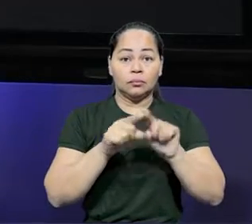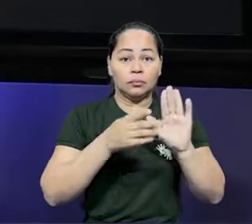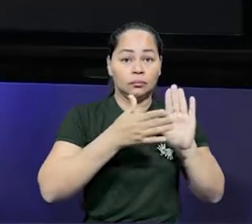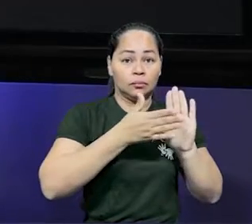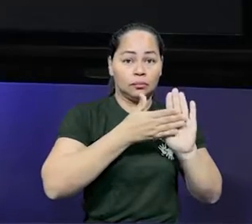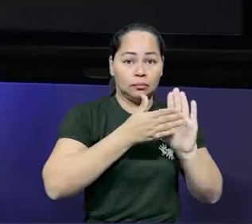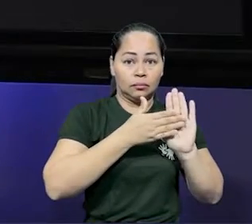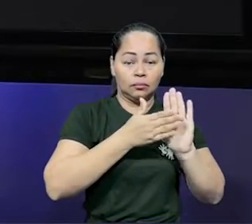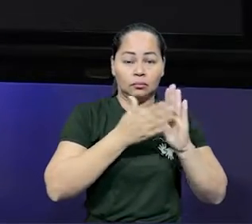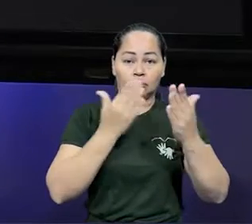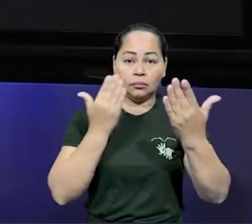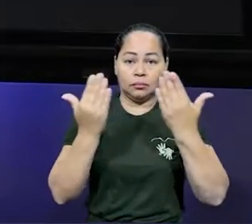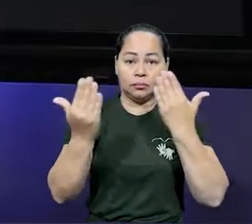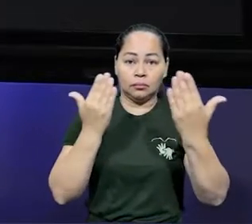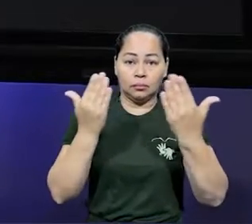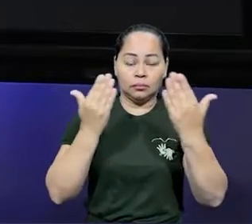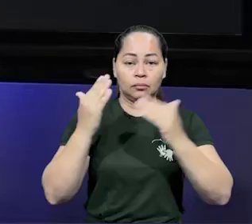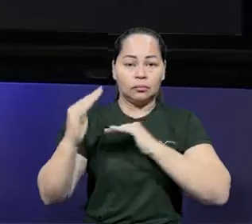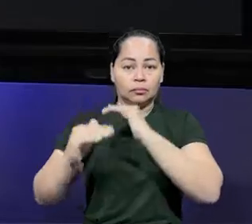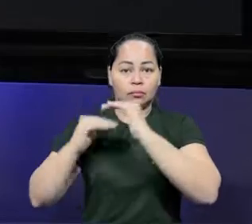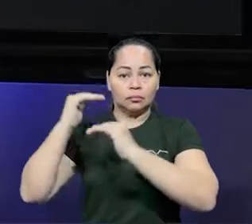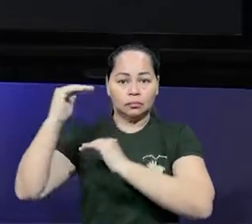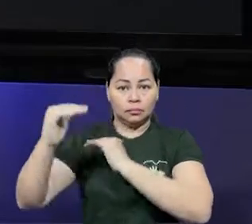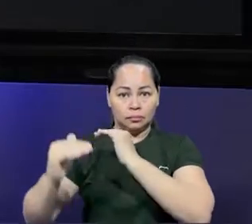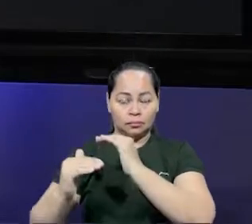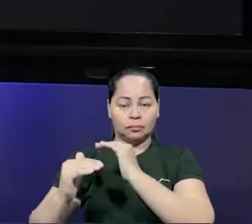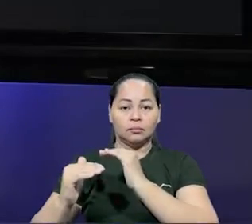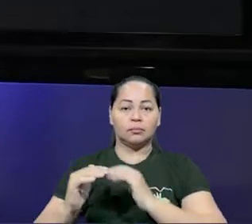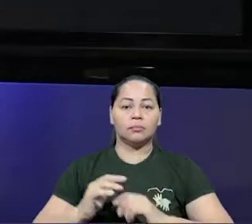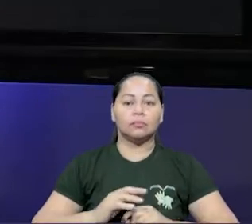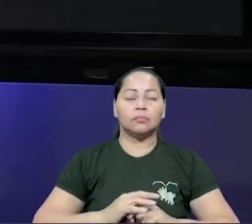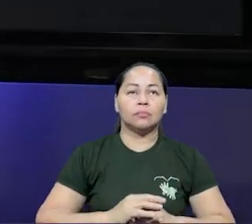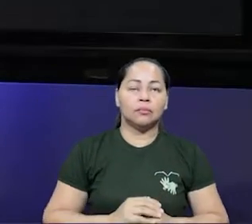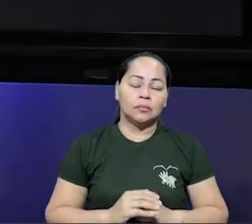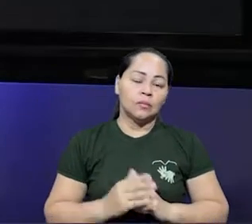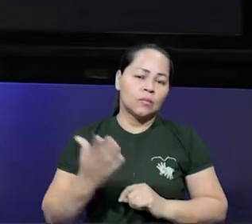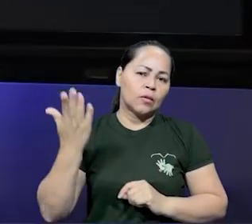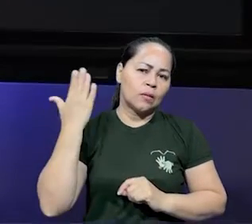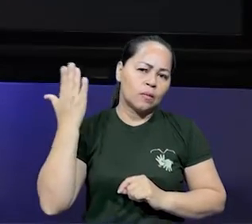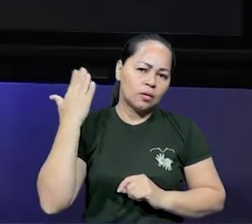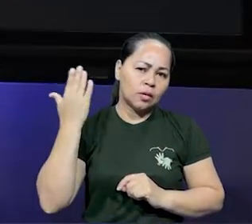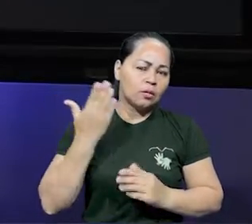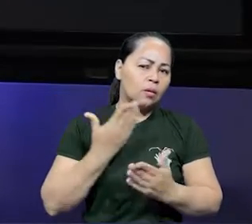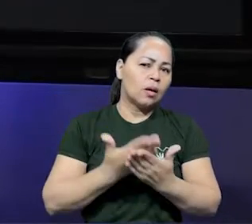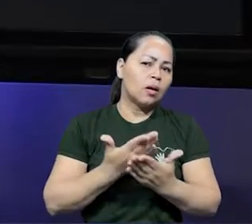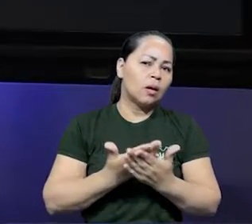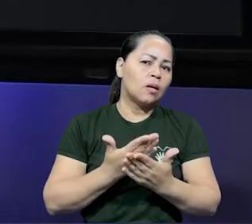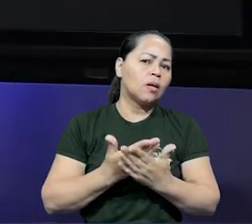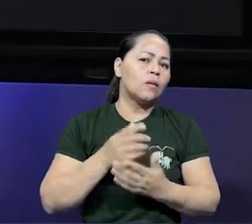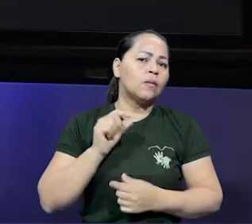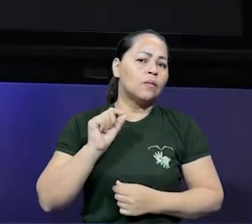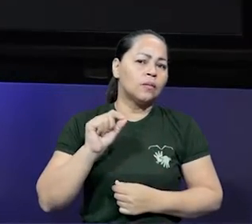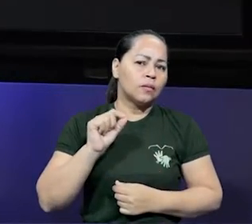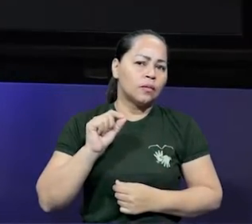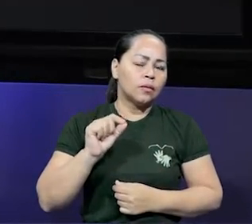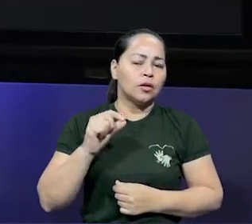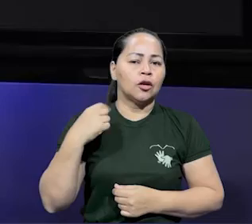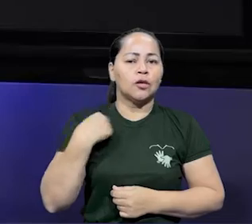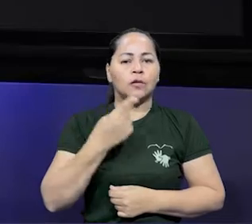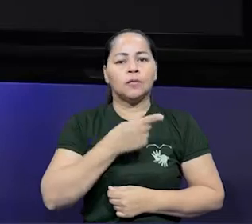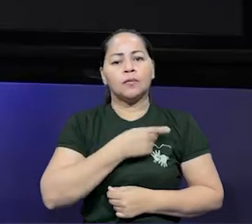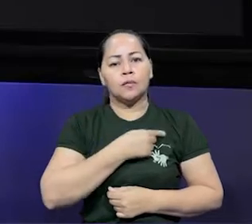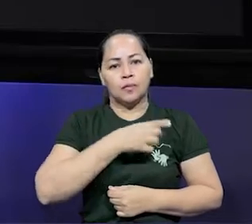de Psicologia do Desenvolvimento com o tema da adolescência. Na aula passada nós vimos